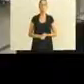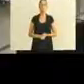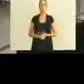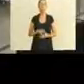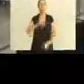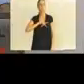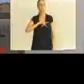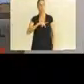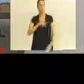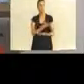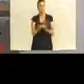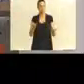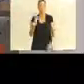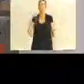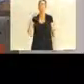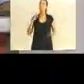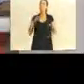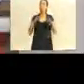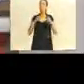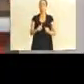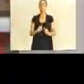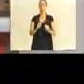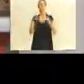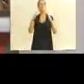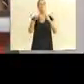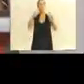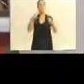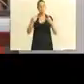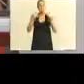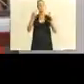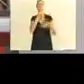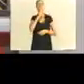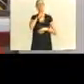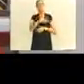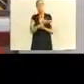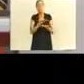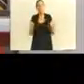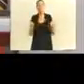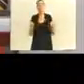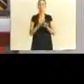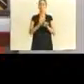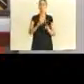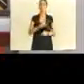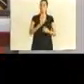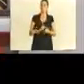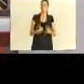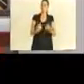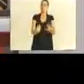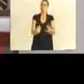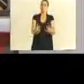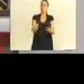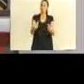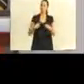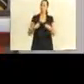Senhor presidente, senhores vereadores, a todos que nos acompanham nos seus lares, no seu trabalho, meu boa tarde à plateia, que nos acompanha, nos dá força